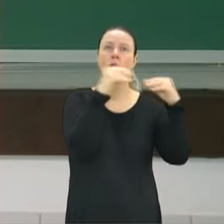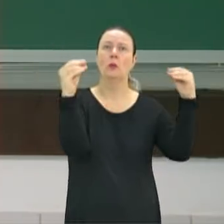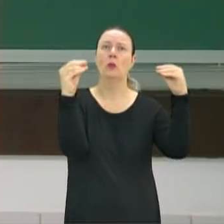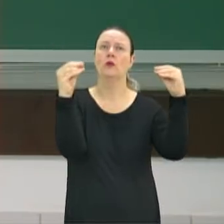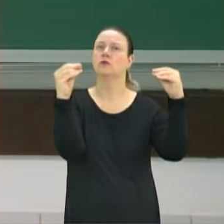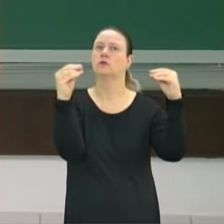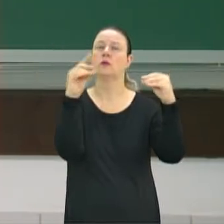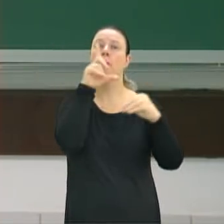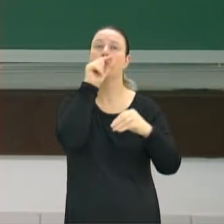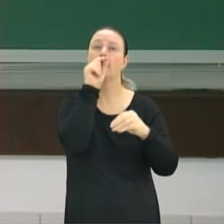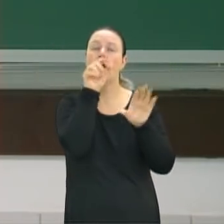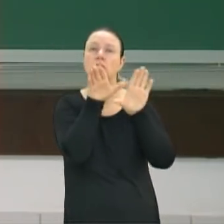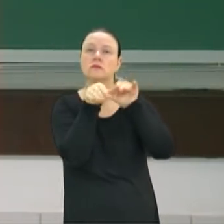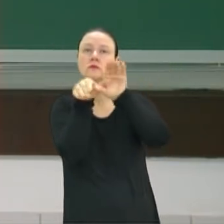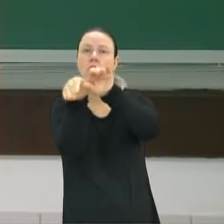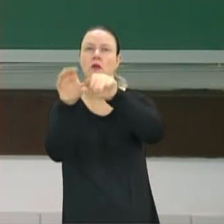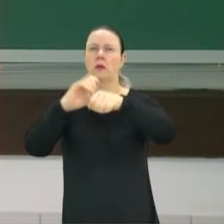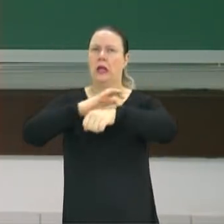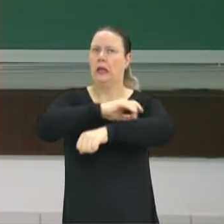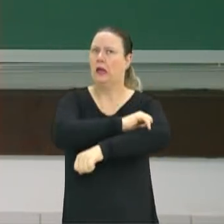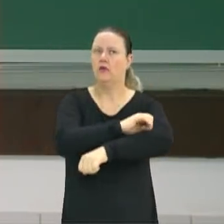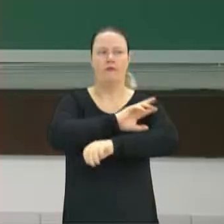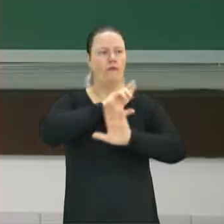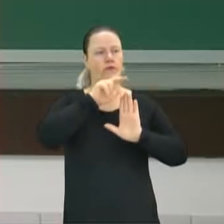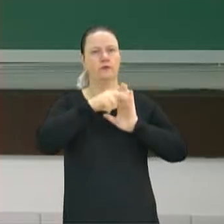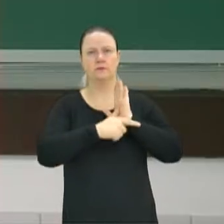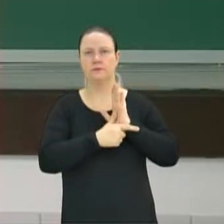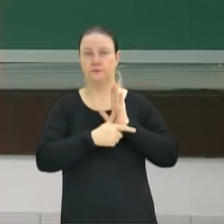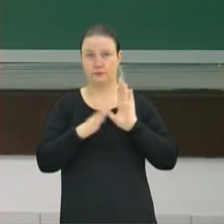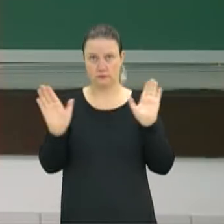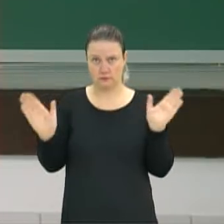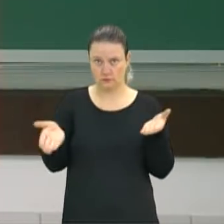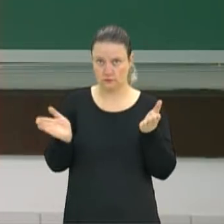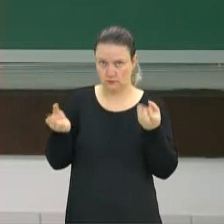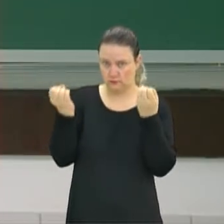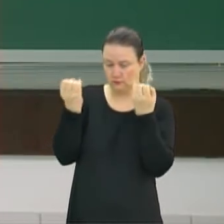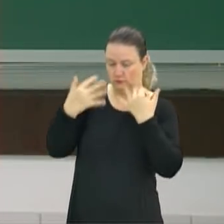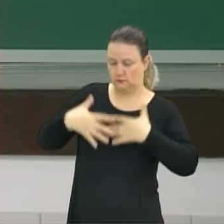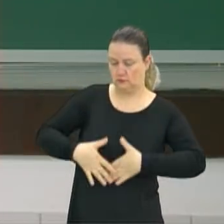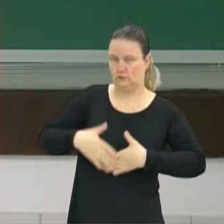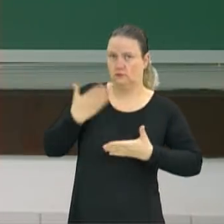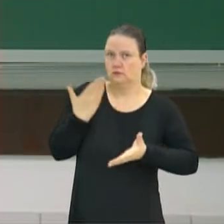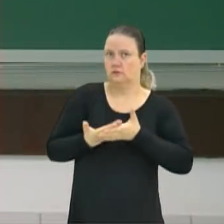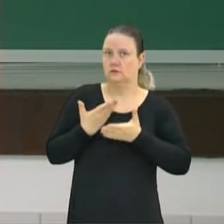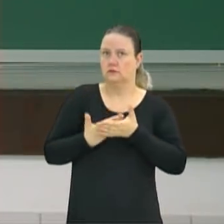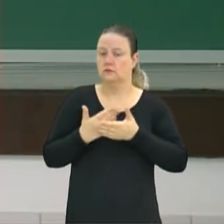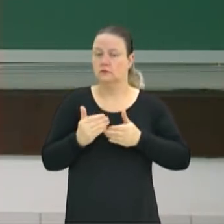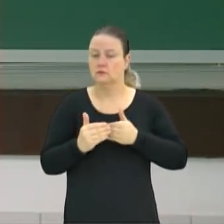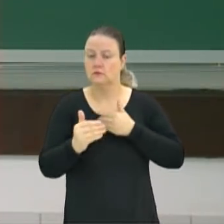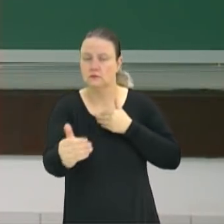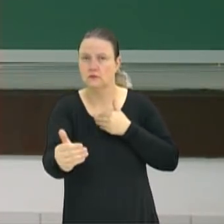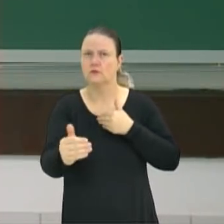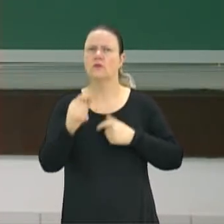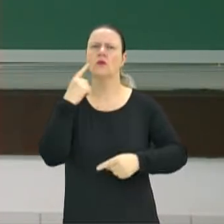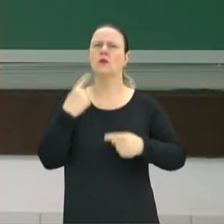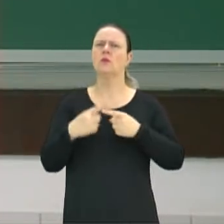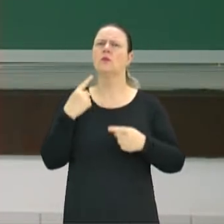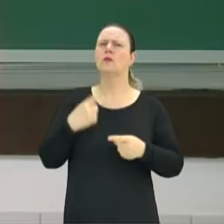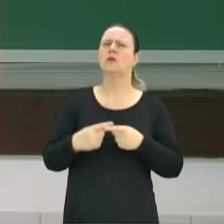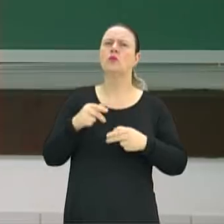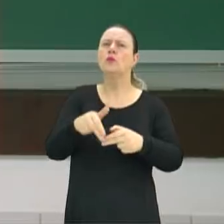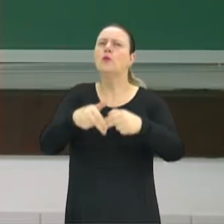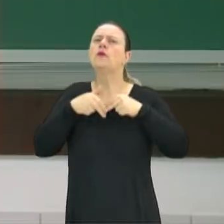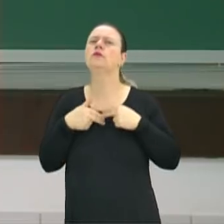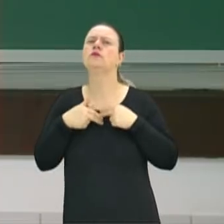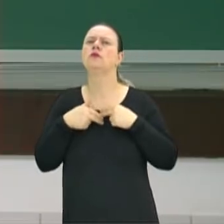da cadeia. E por que isso acontece? A gente vai falar um pouquinho disso na aula de hoje também, né? O porquê que os predadores geralmente são mais